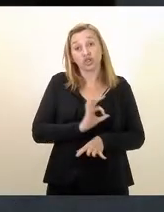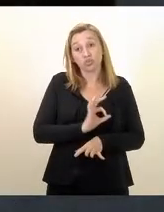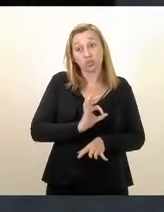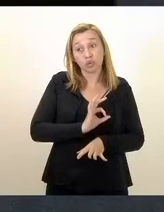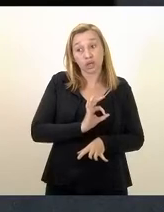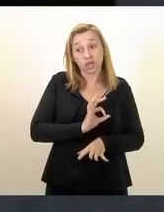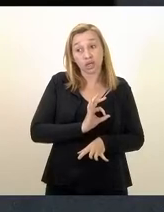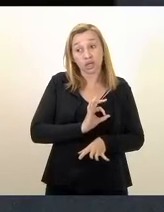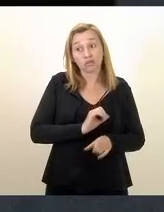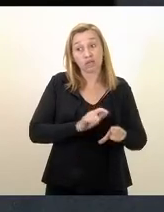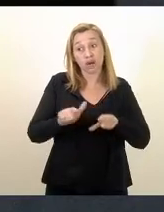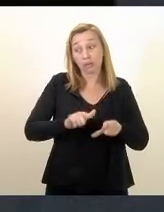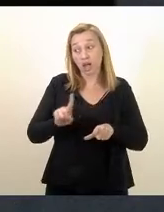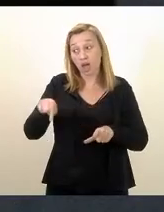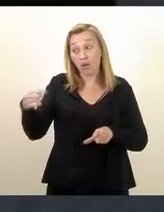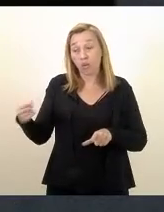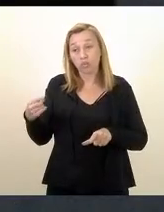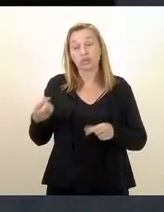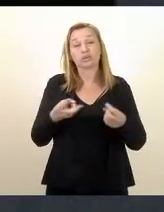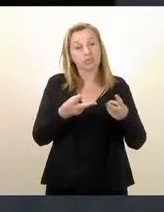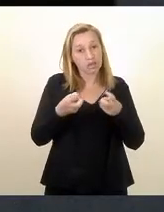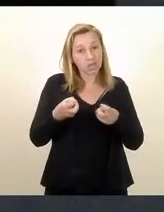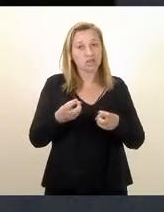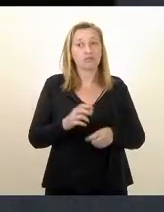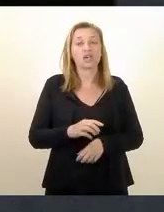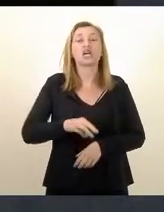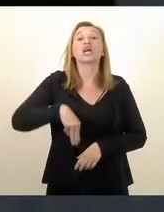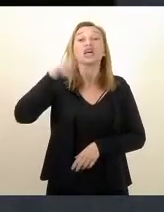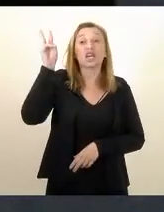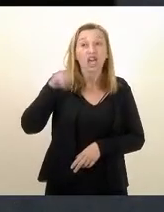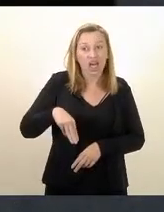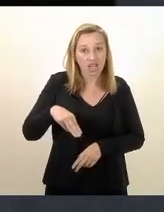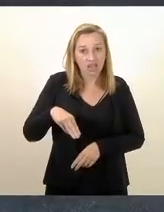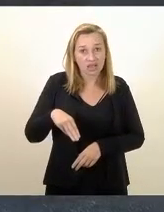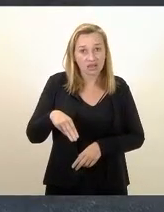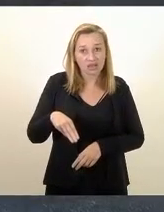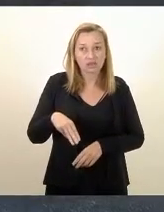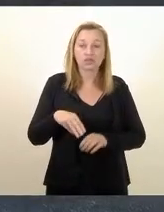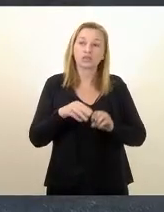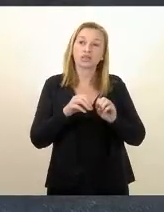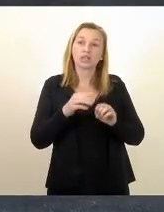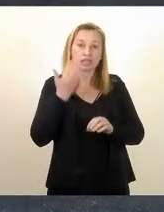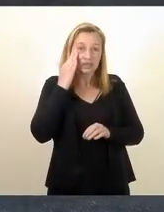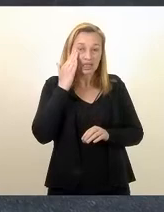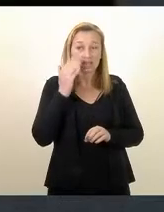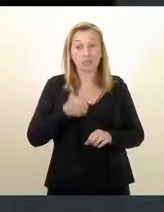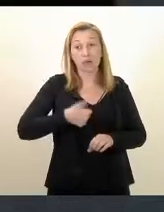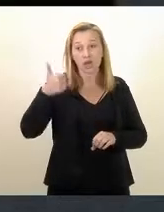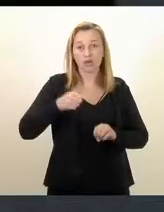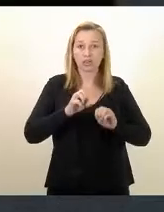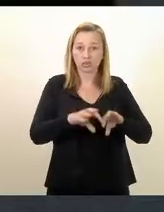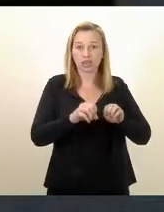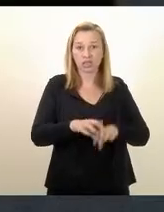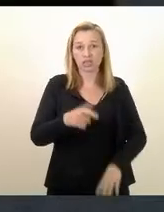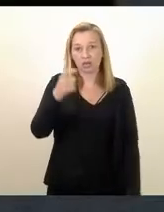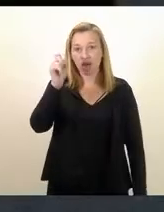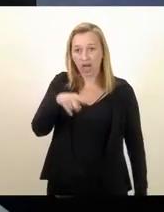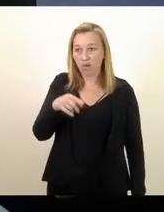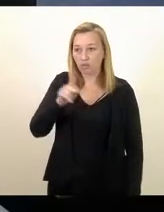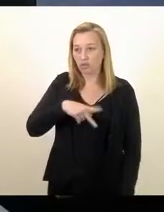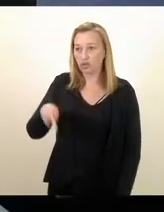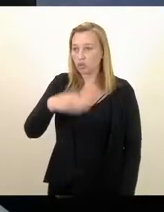e a gente tem que ter essa percepção que quem entende educação são os educadores obrigado